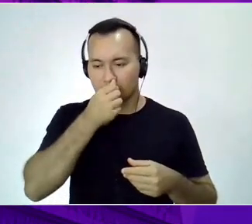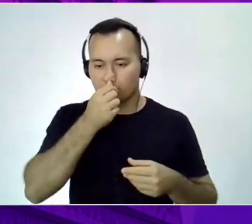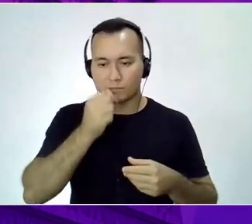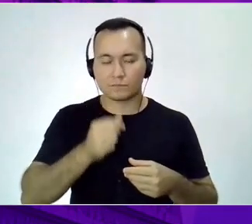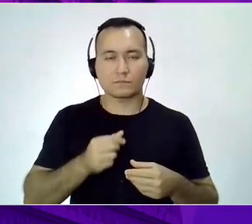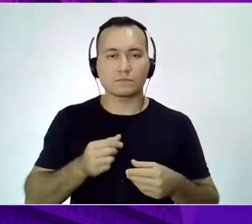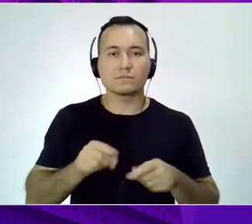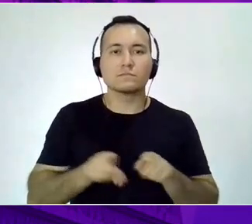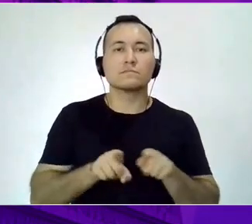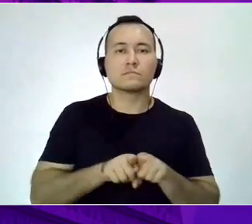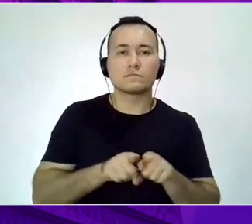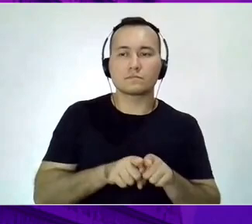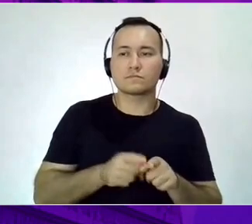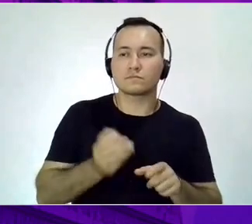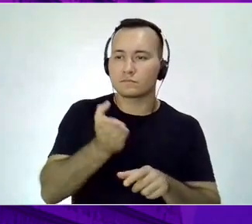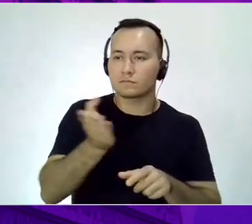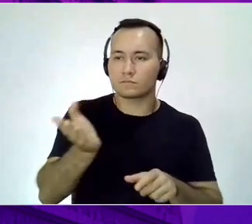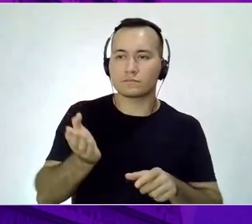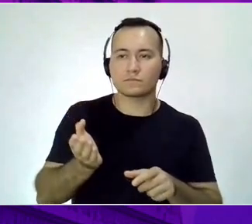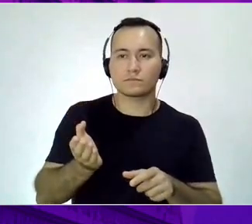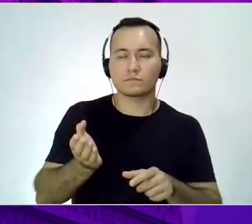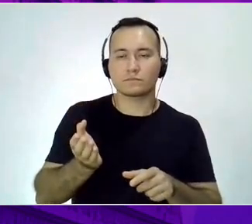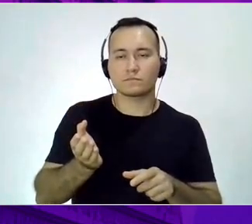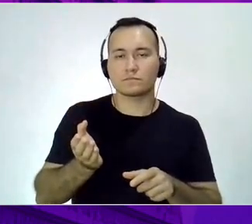aderência funcional do meu sistema.